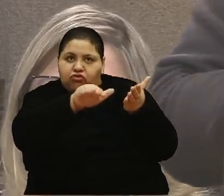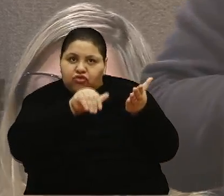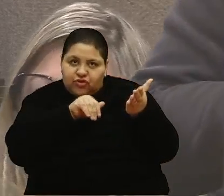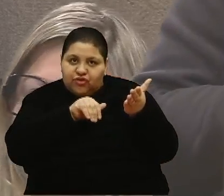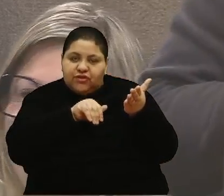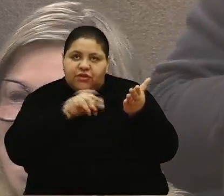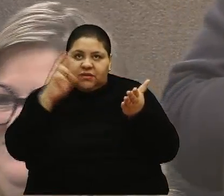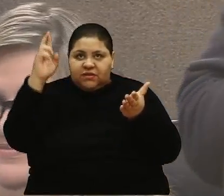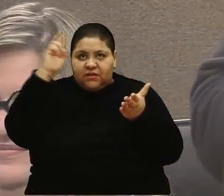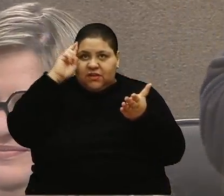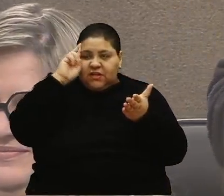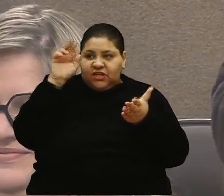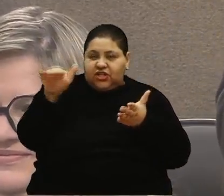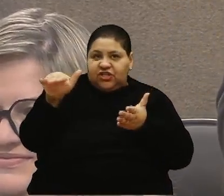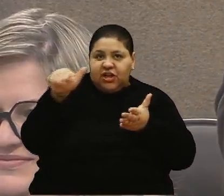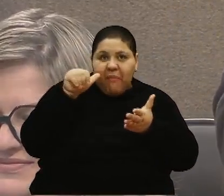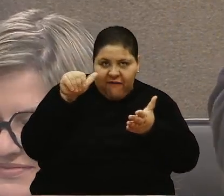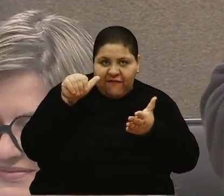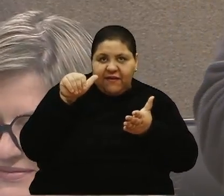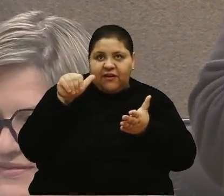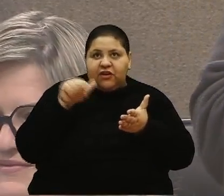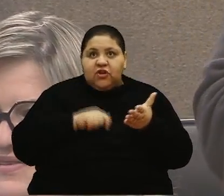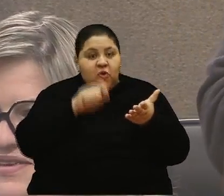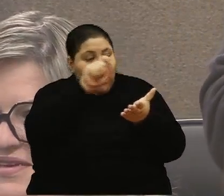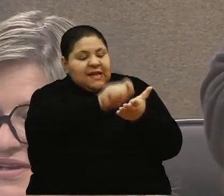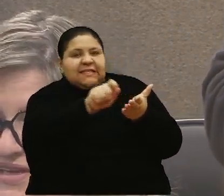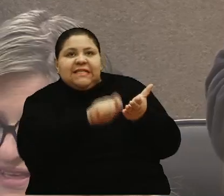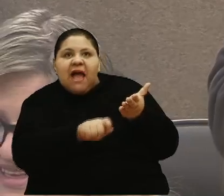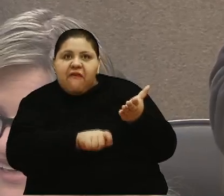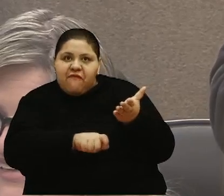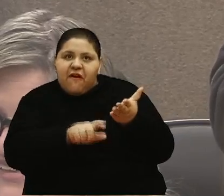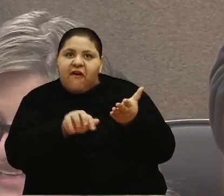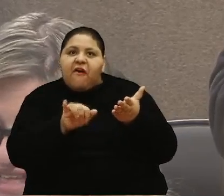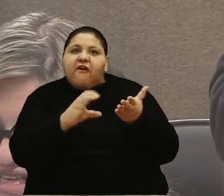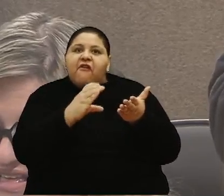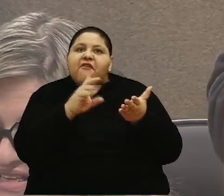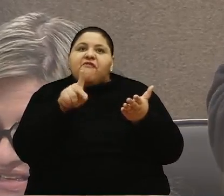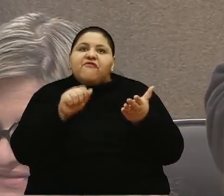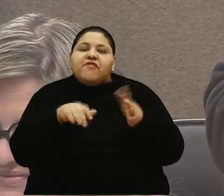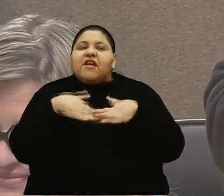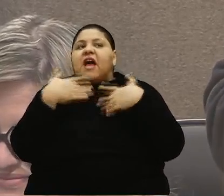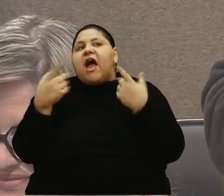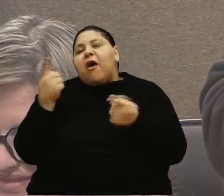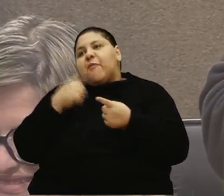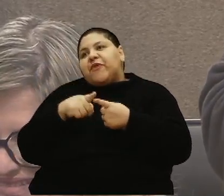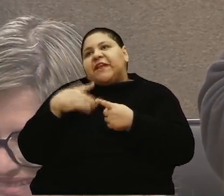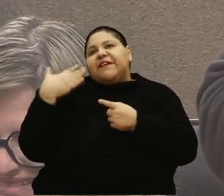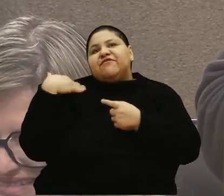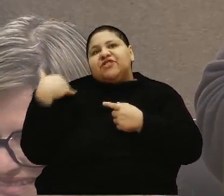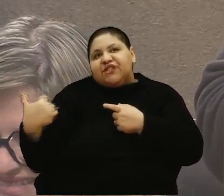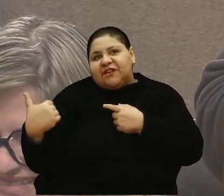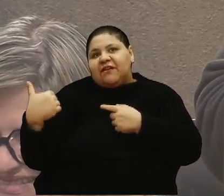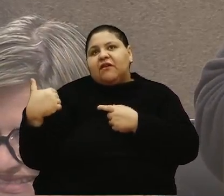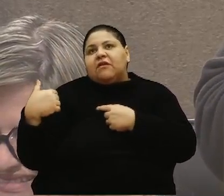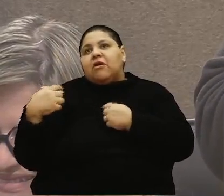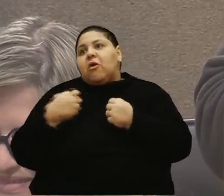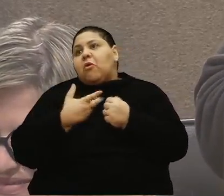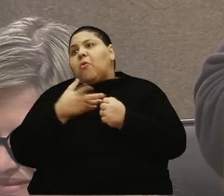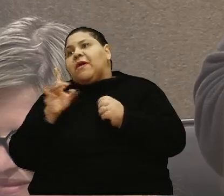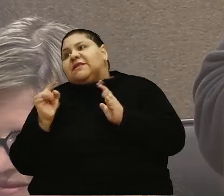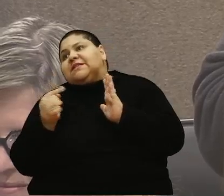Quando a diretora te chamava lá, eram as fichas, né, que tu assinava, né? Então, porque foi chamado, quantas ocorrências ele